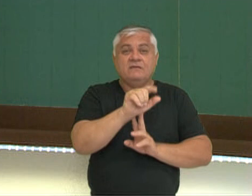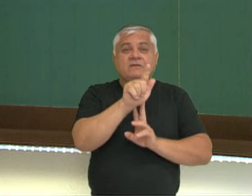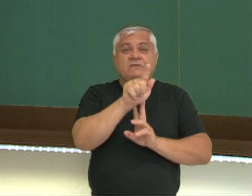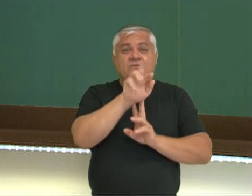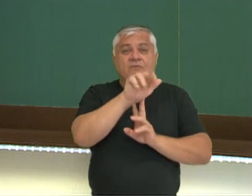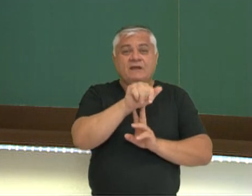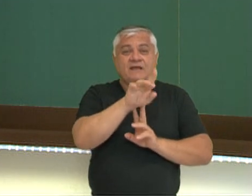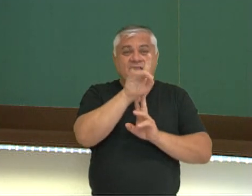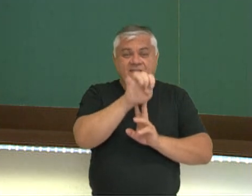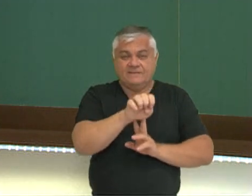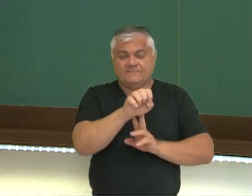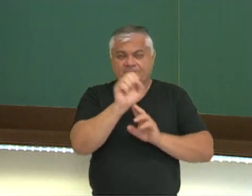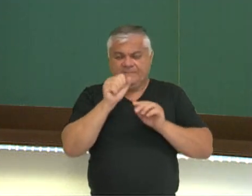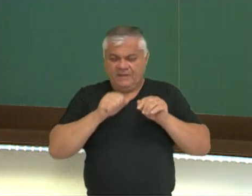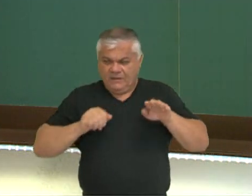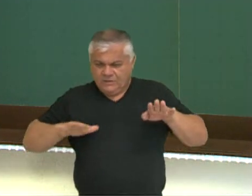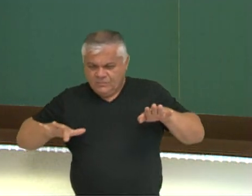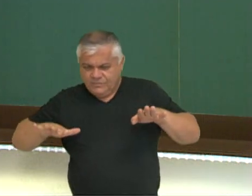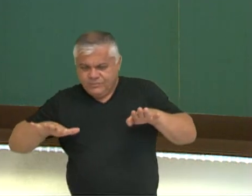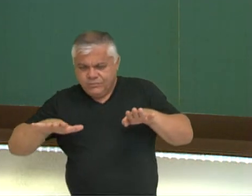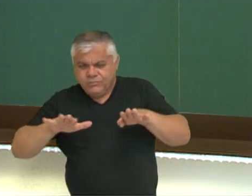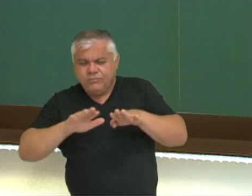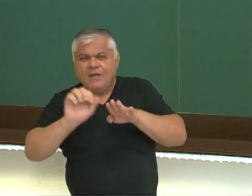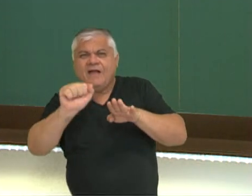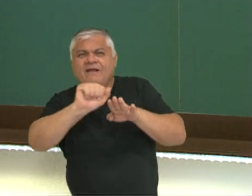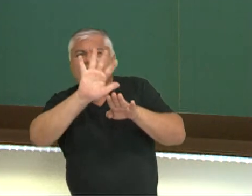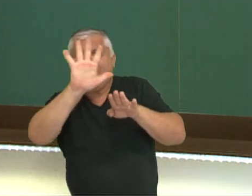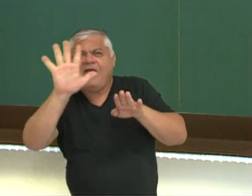mais claro aqui, pessoal, é o Rio